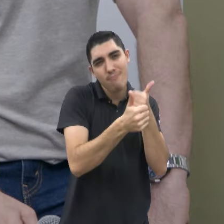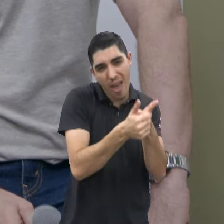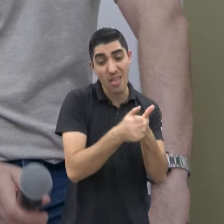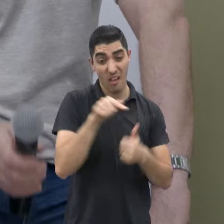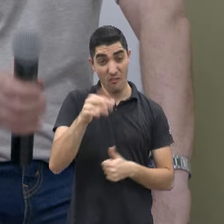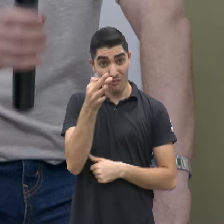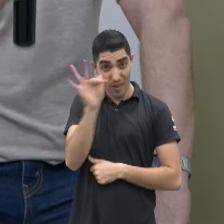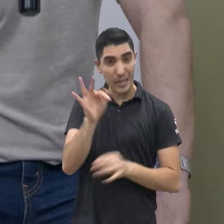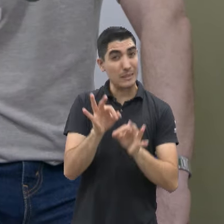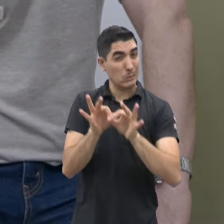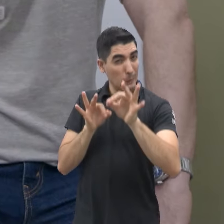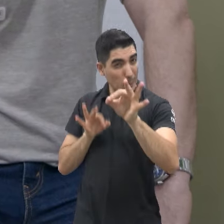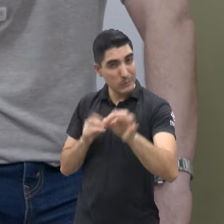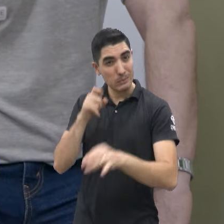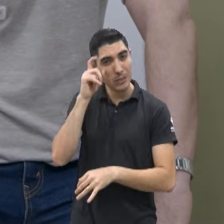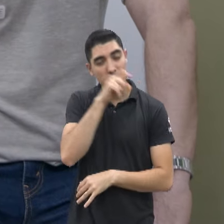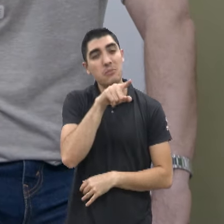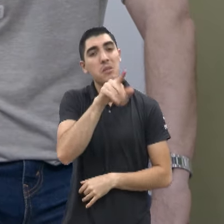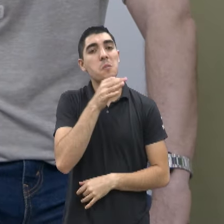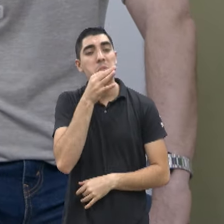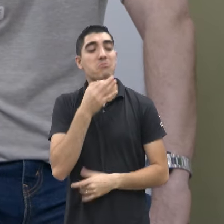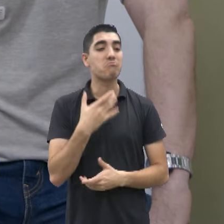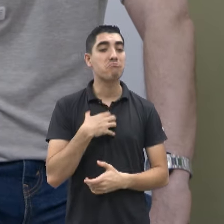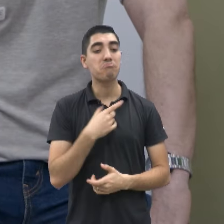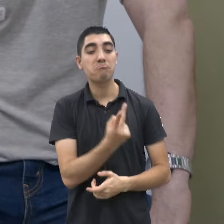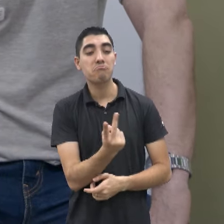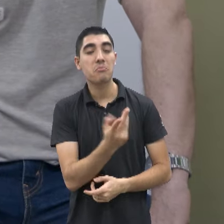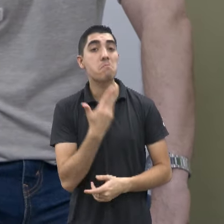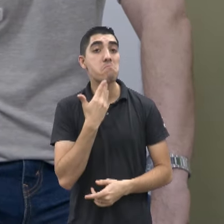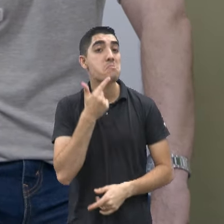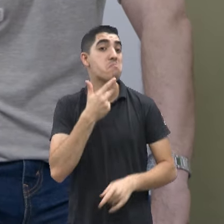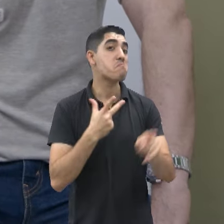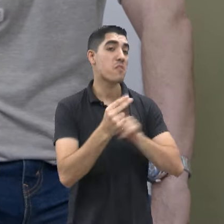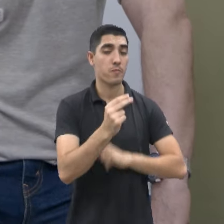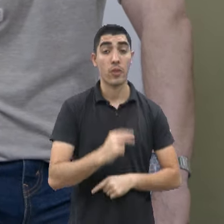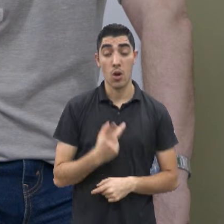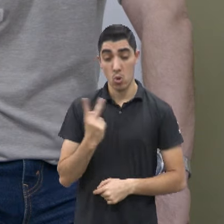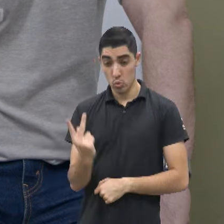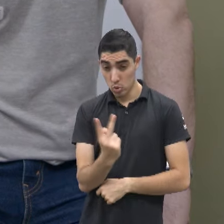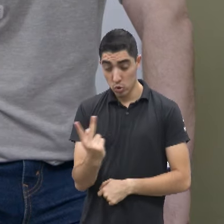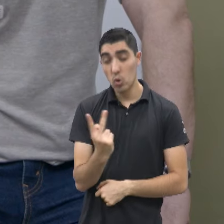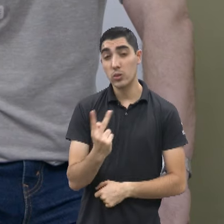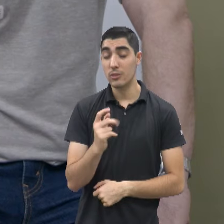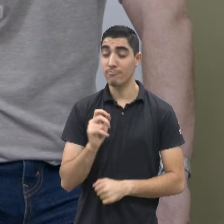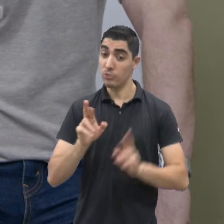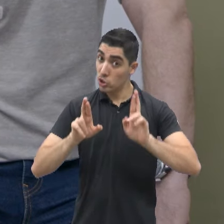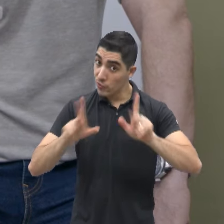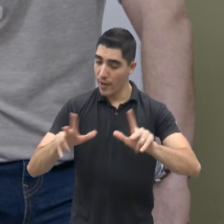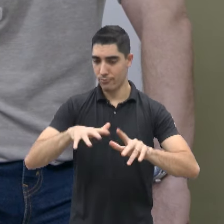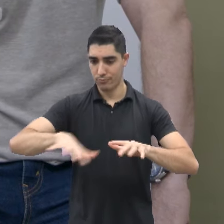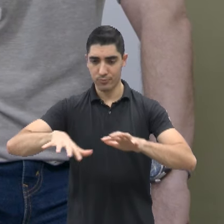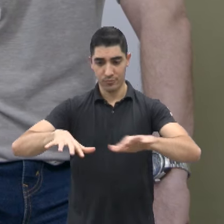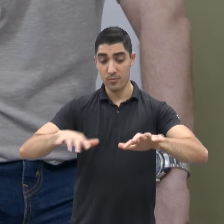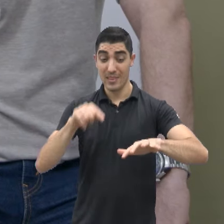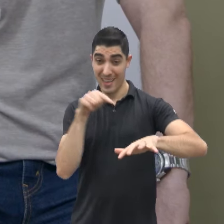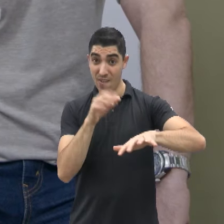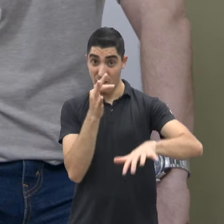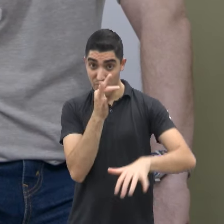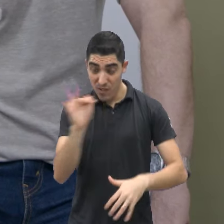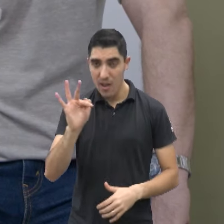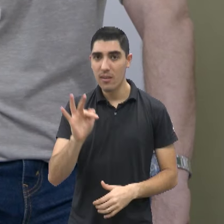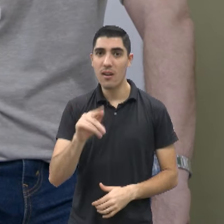você projeta essa final? São duas equipes muito diferentes. Eu acho que Franca aí, sem dúvida, está entre os dois